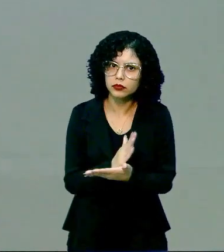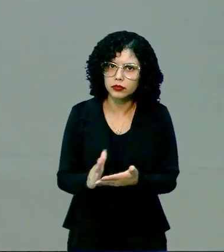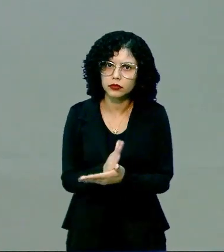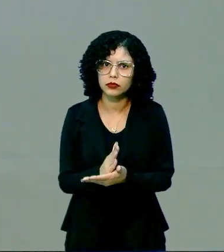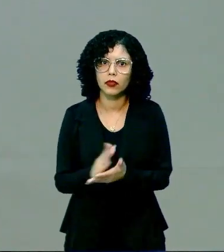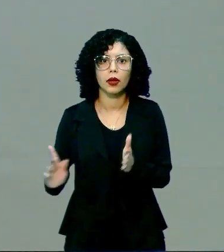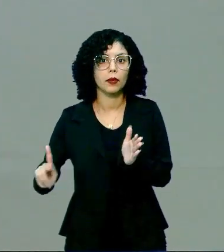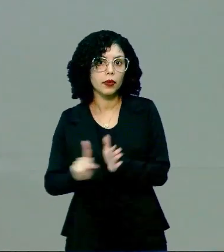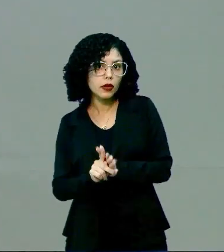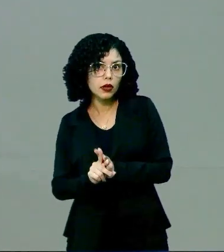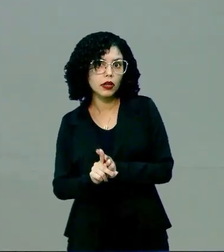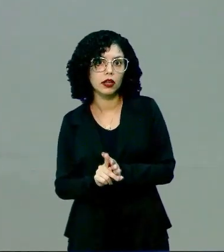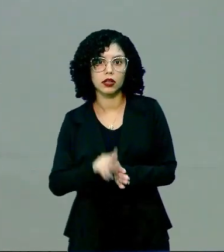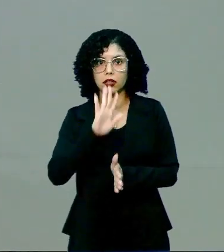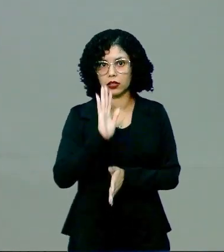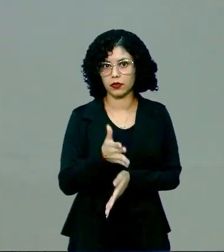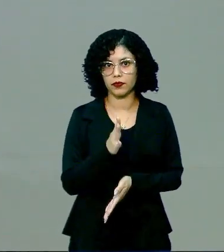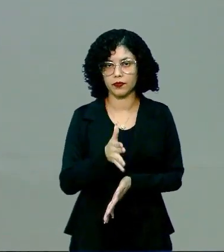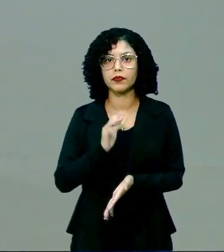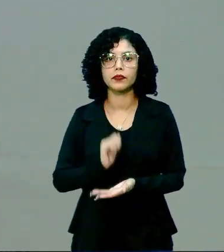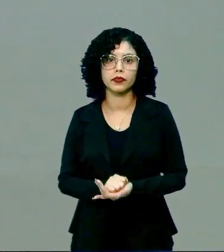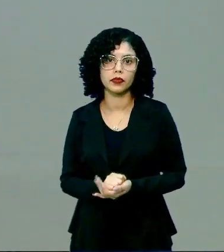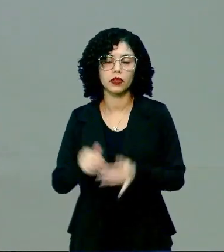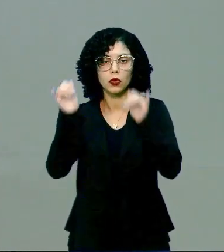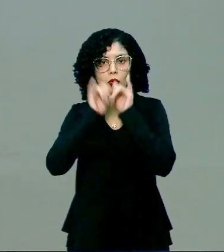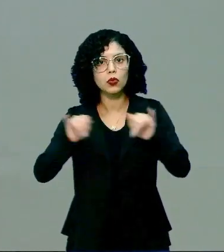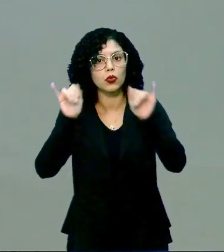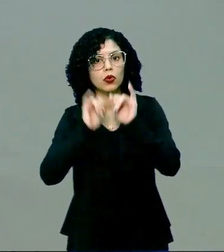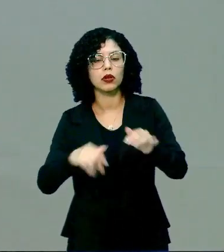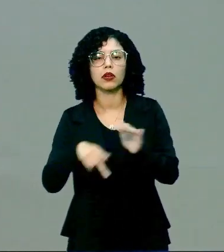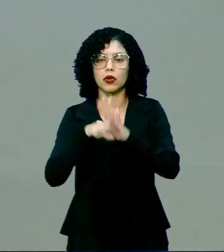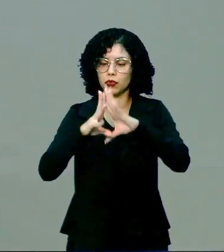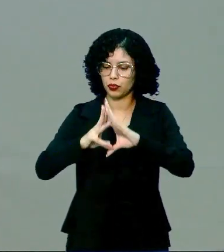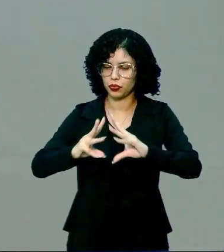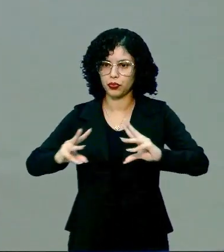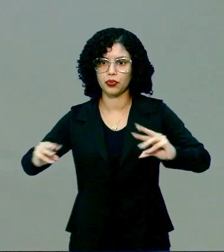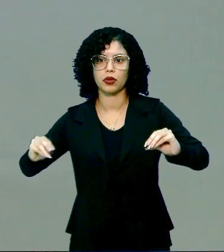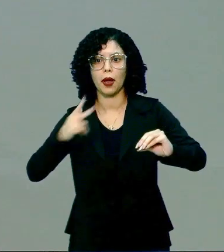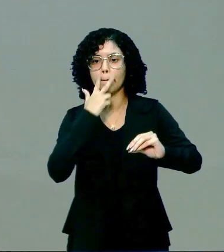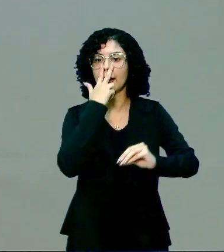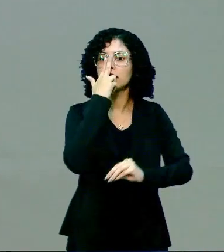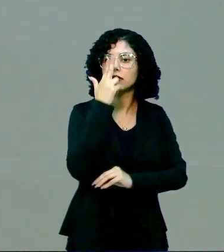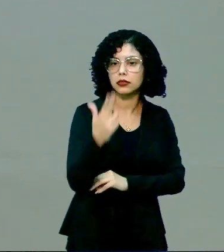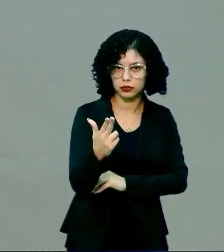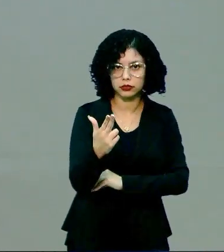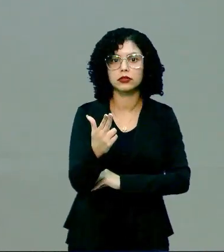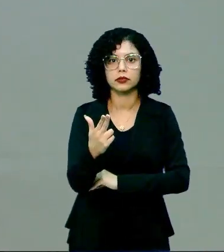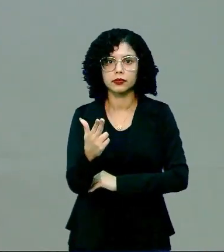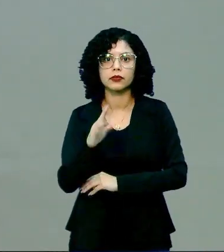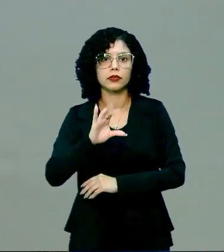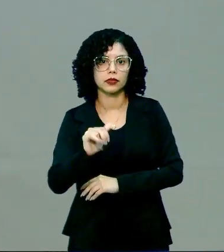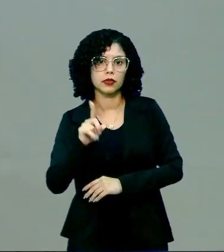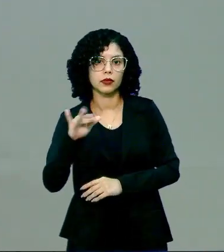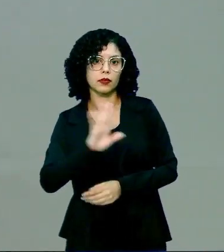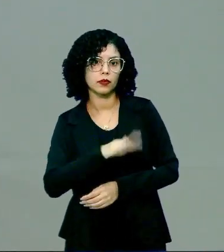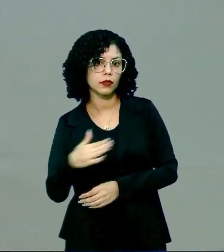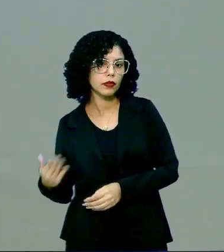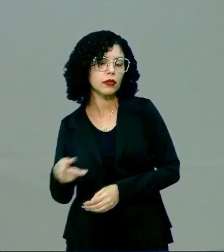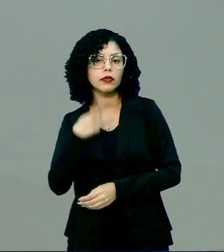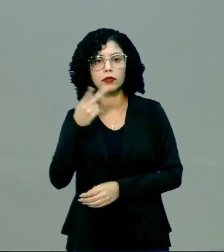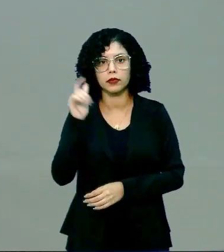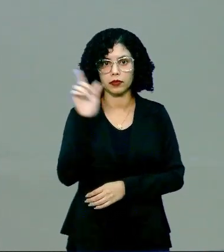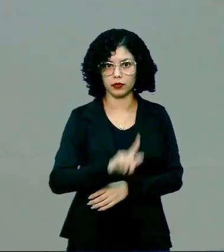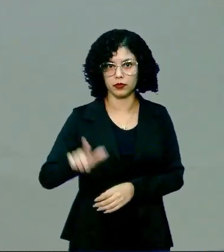algo consagrado, algo que divulgado, disseminado, que aparece aí nas academias. Quando nós falamos